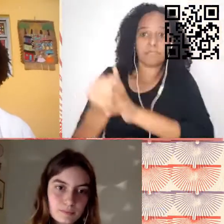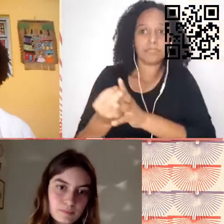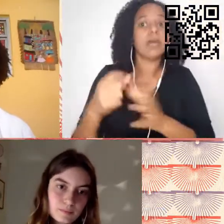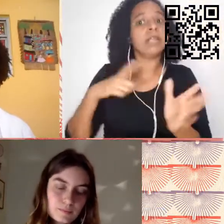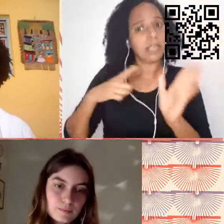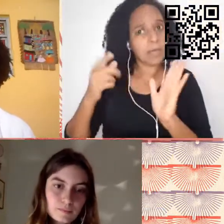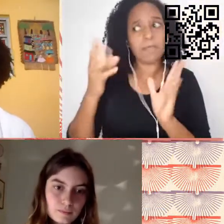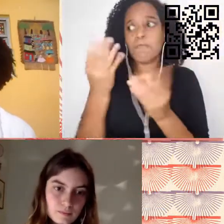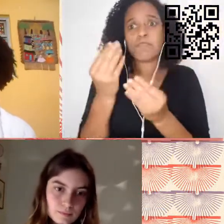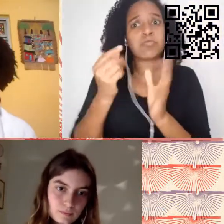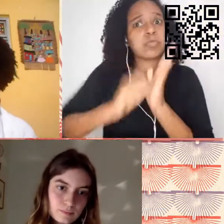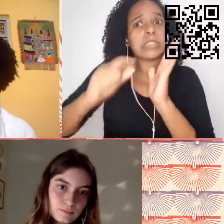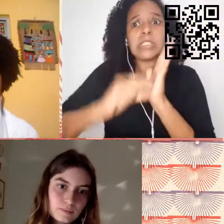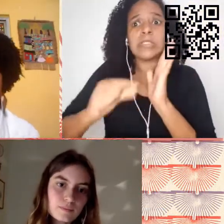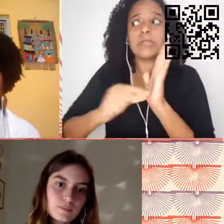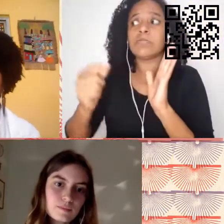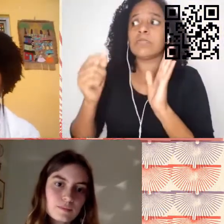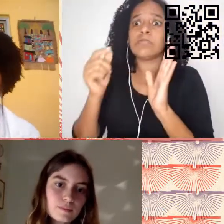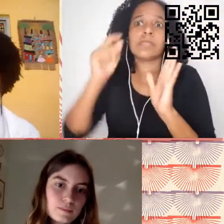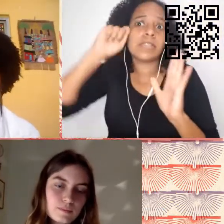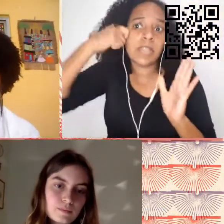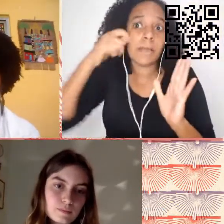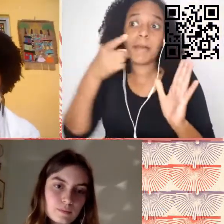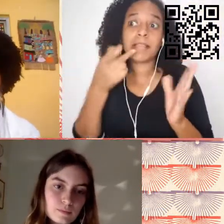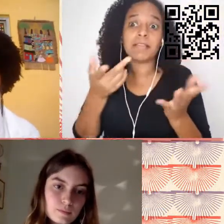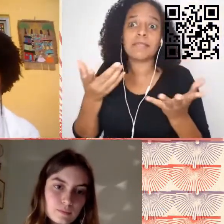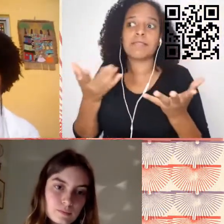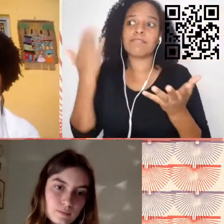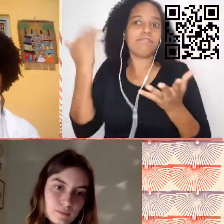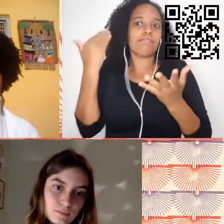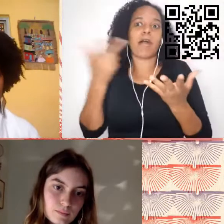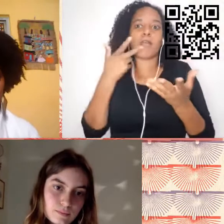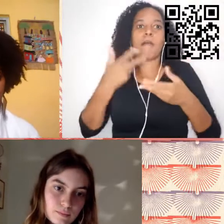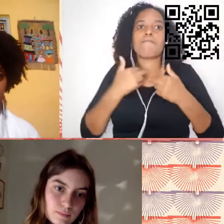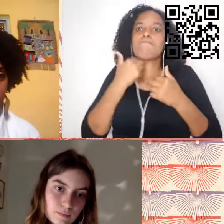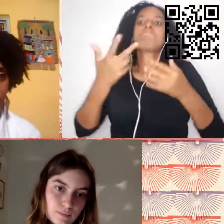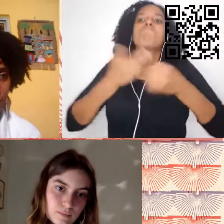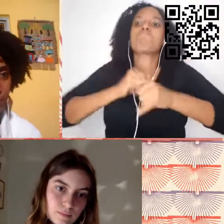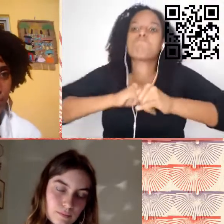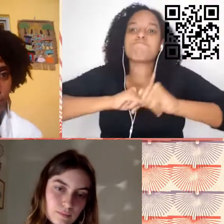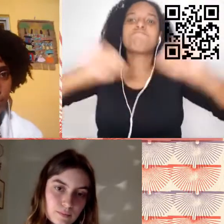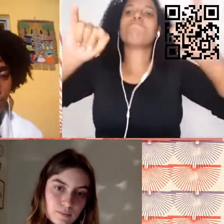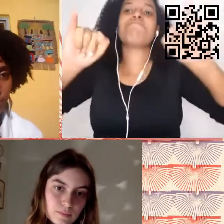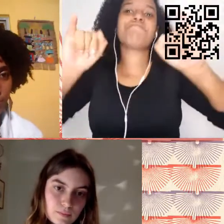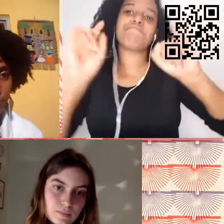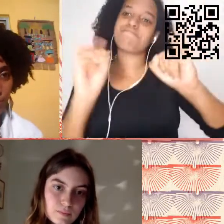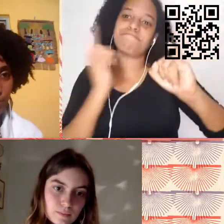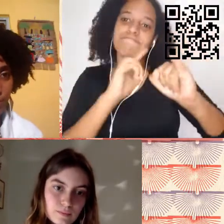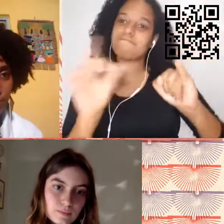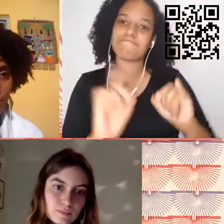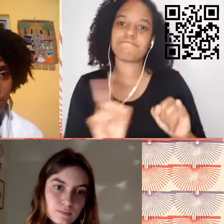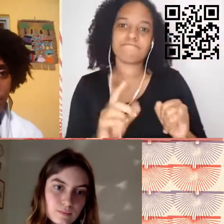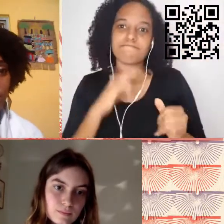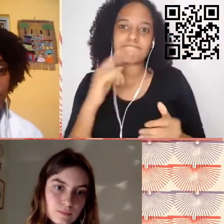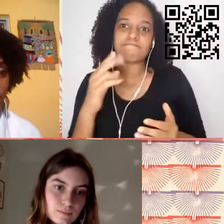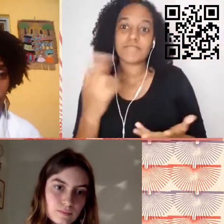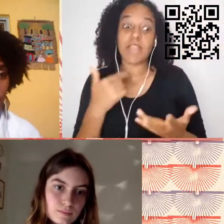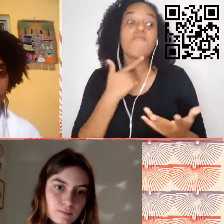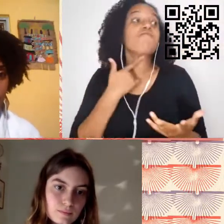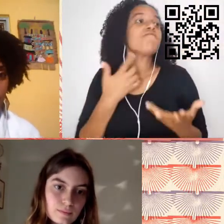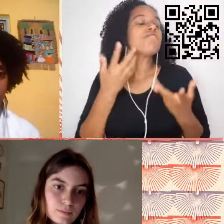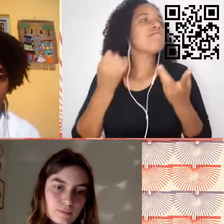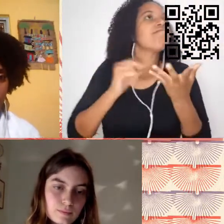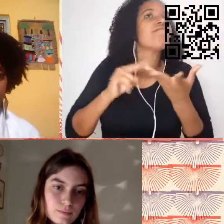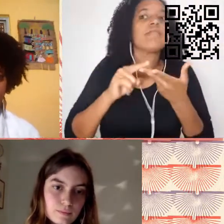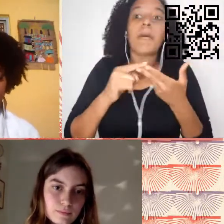negras que no passado não puderam ter a voz, né? Falar o que elas gostariam. Então, é uma